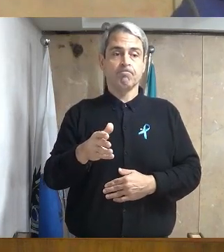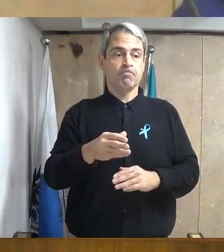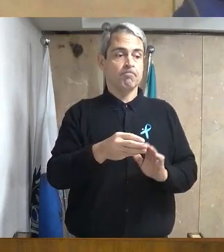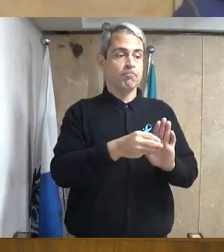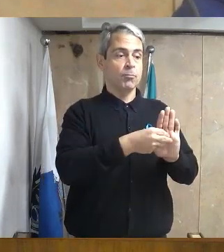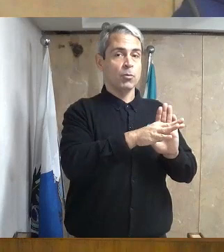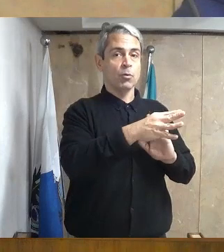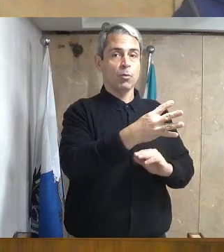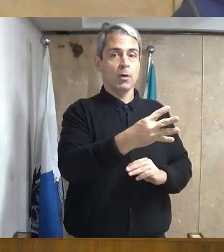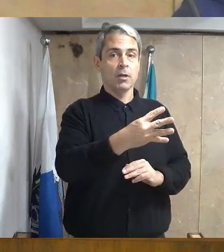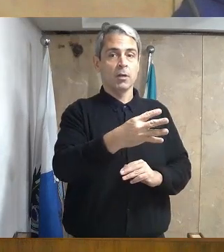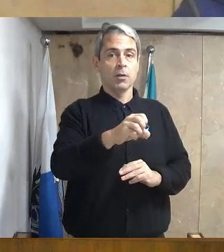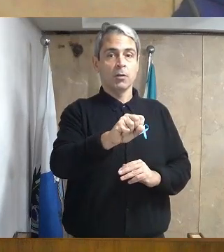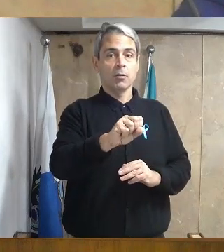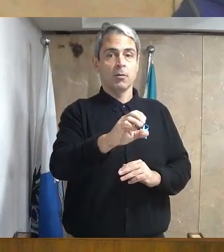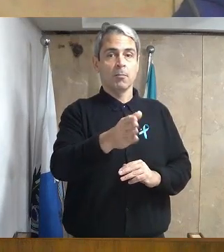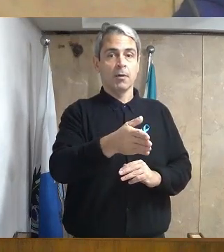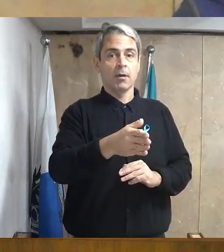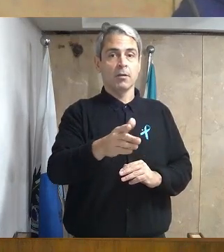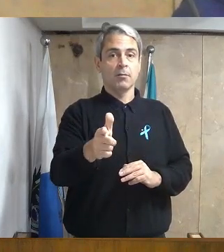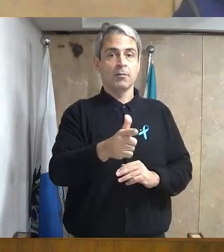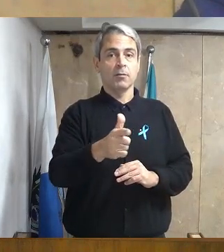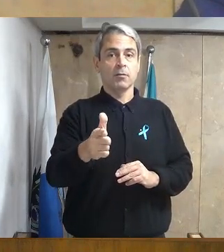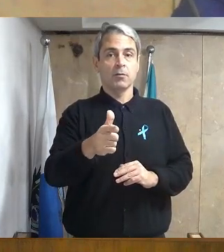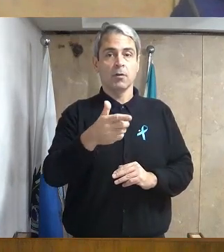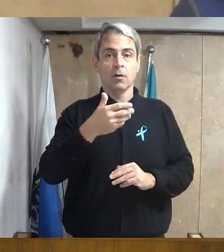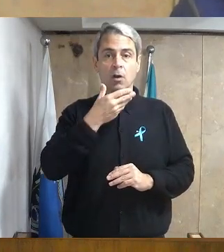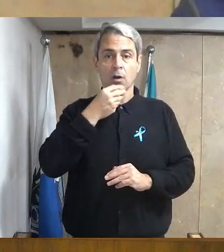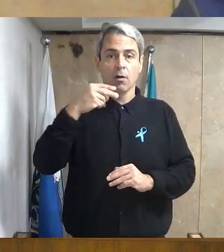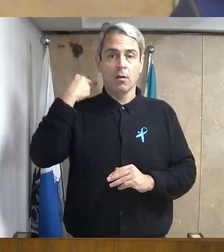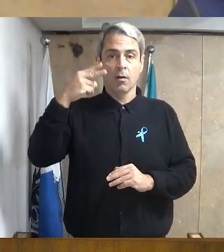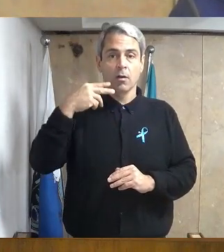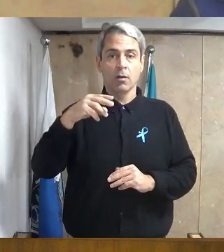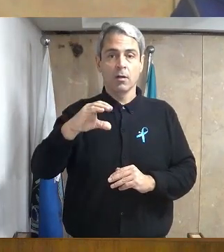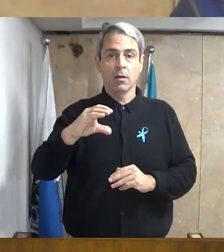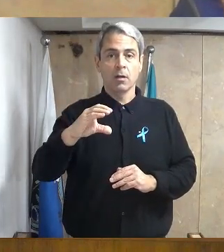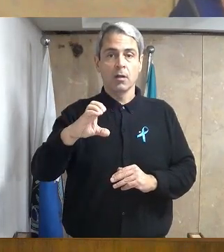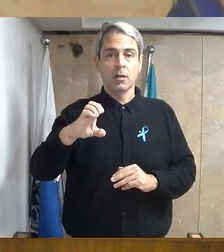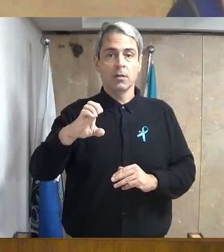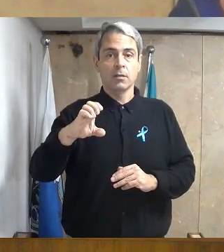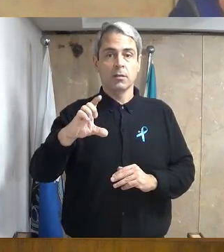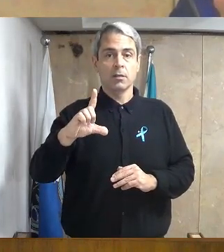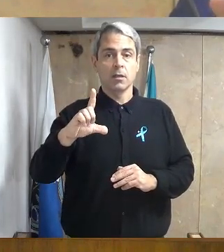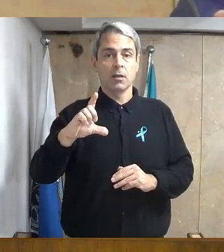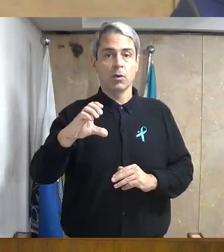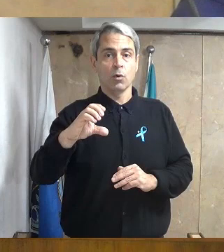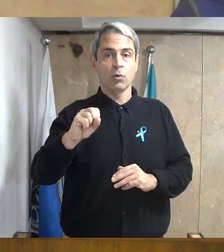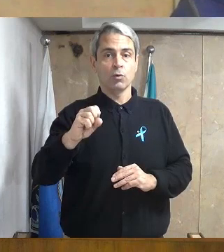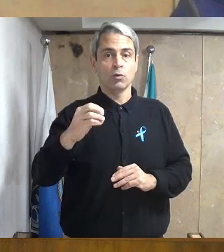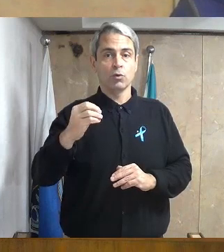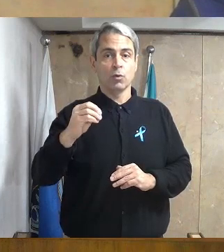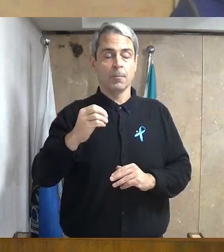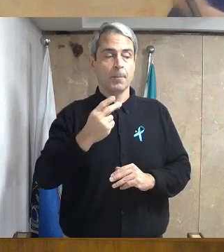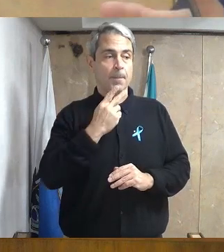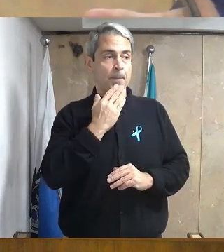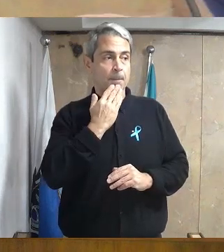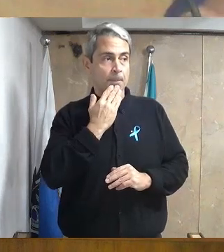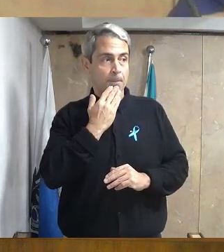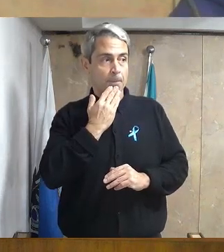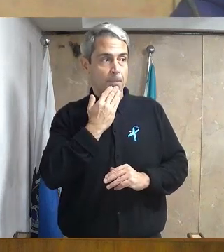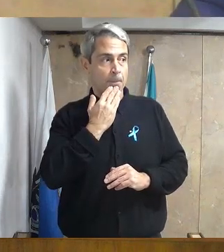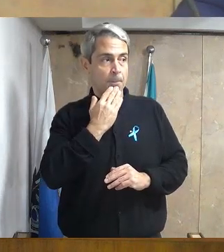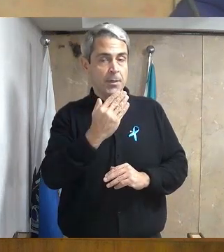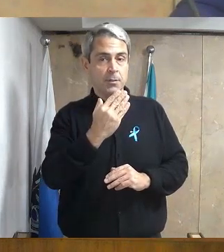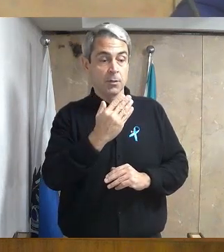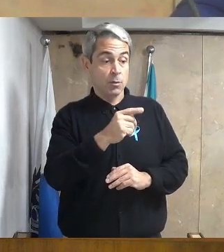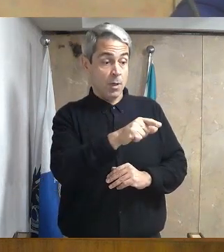Indicação número 4868/2022, do excelentíssimo senhor vereador Celso Luiz Pereira do Nascimento, solicitando à Companhia